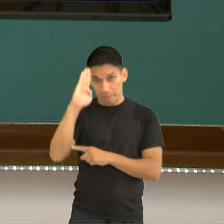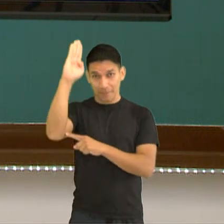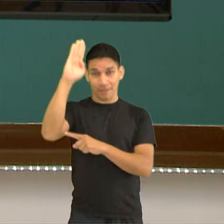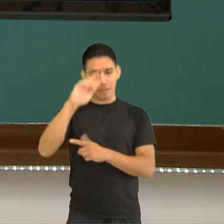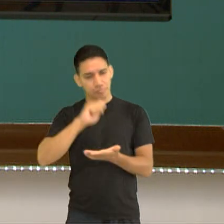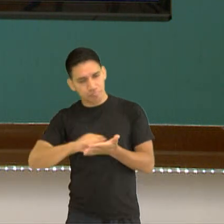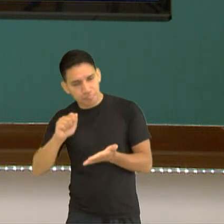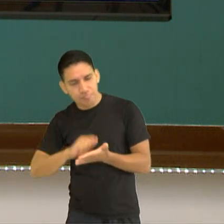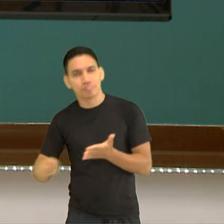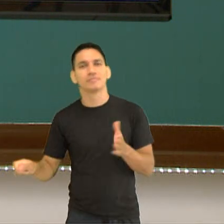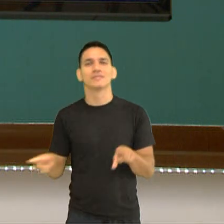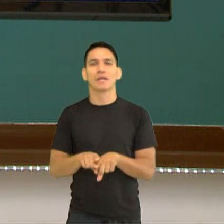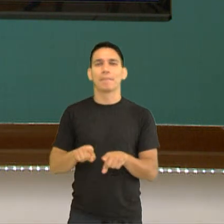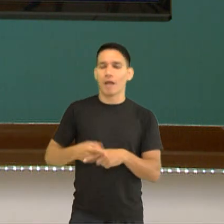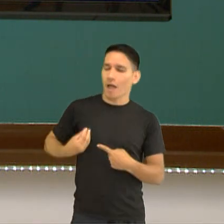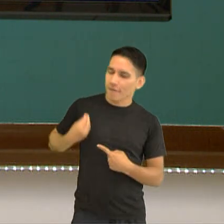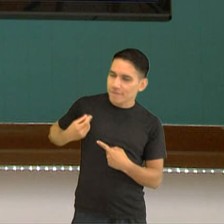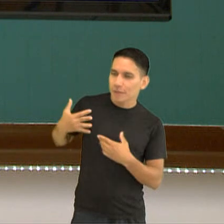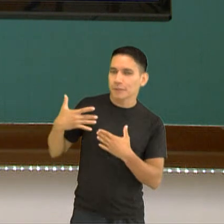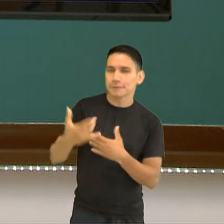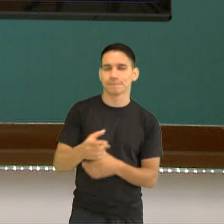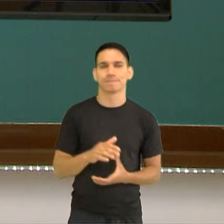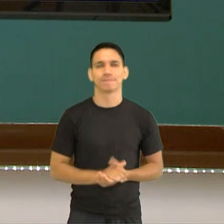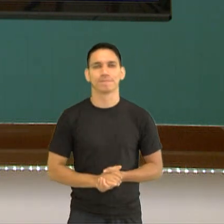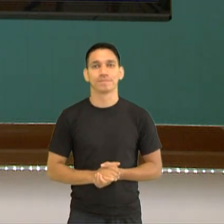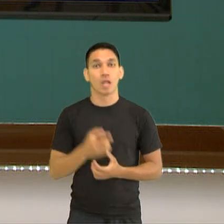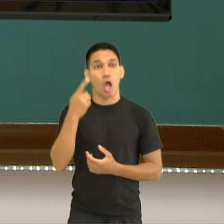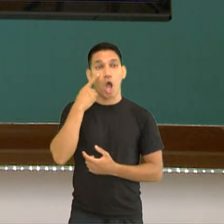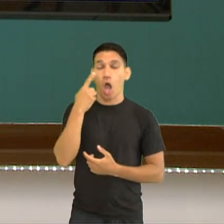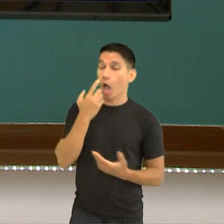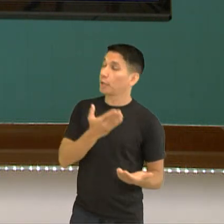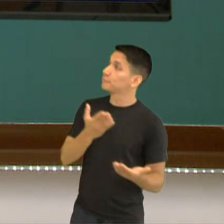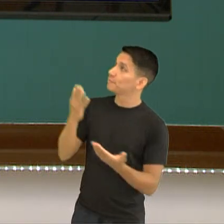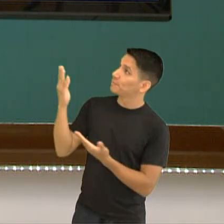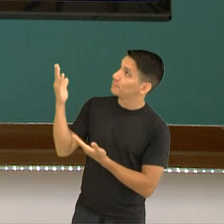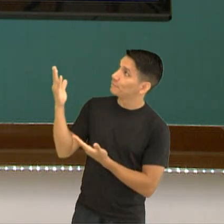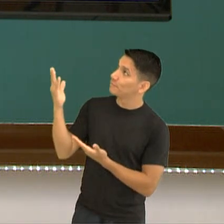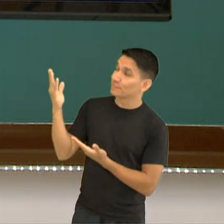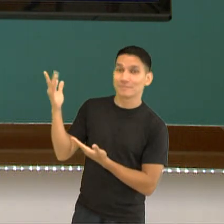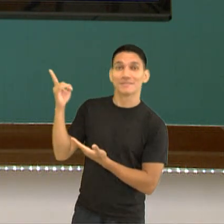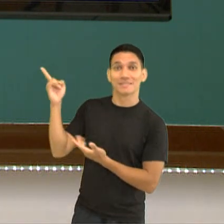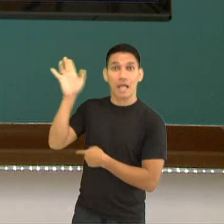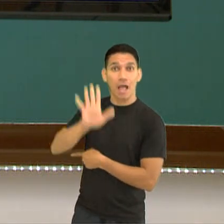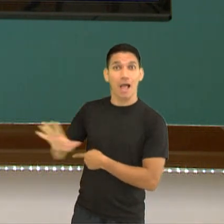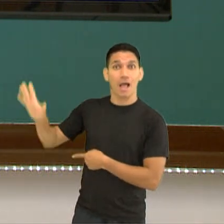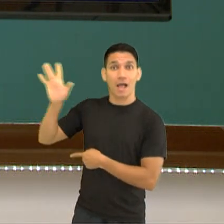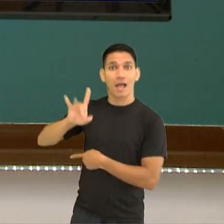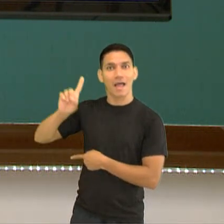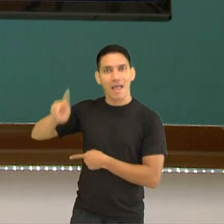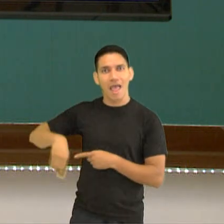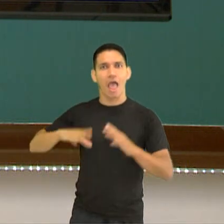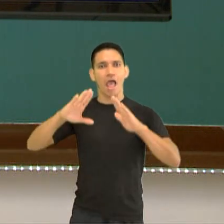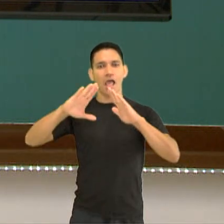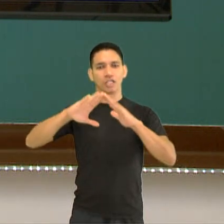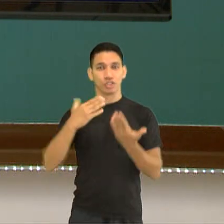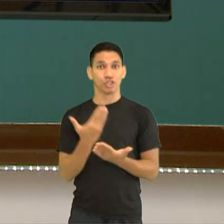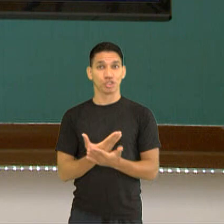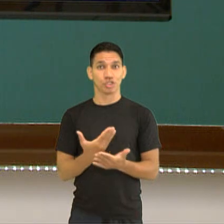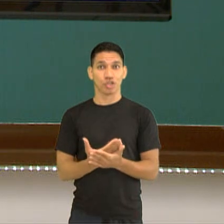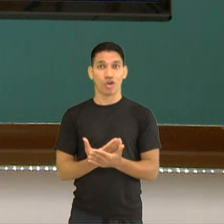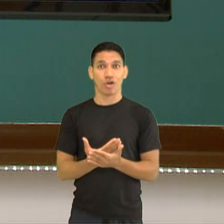Aristóteles. Observem aqui este quadro. Esta é uma obra chamada Escola de Atenas. Ela representa